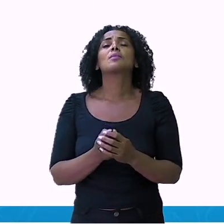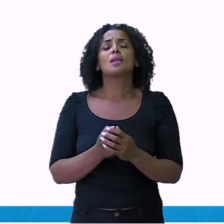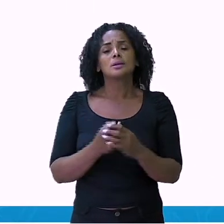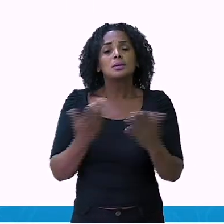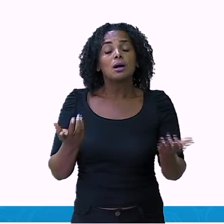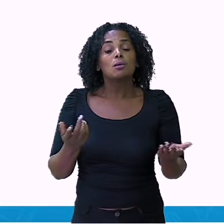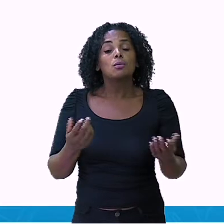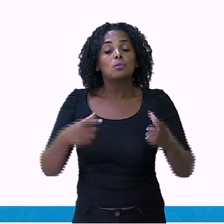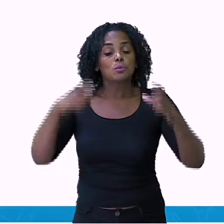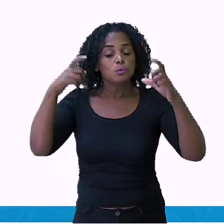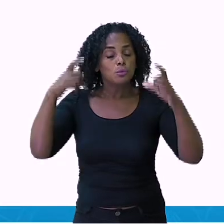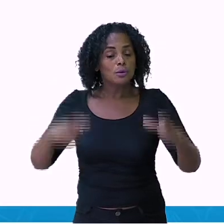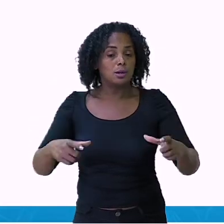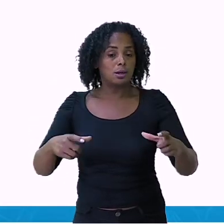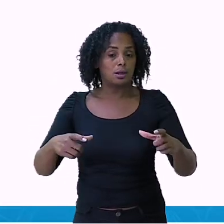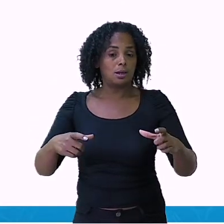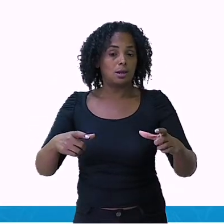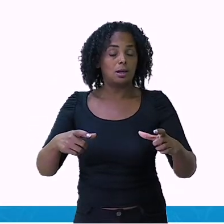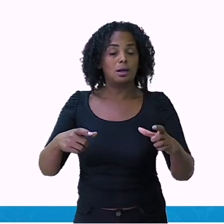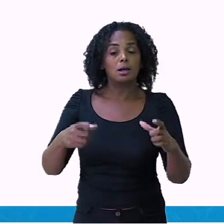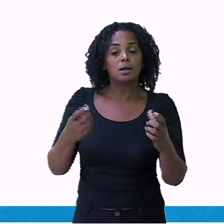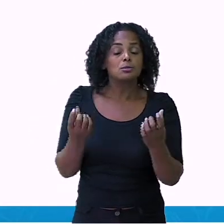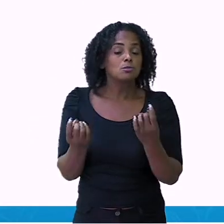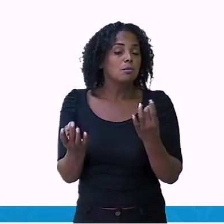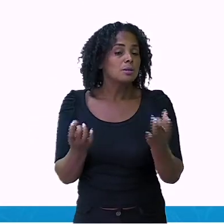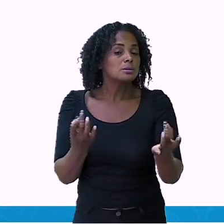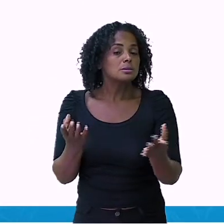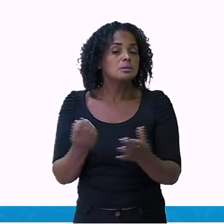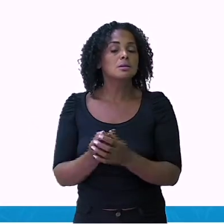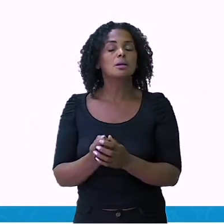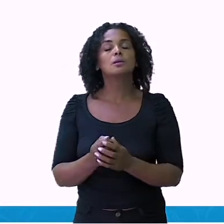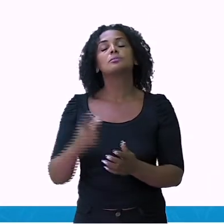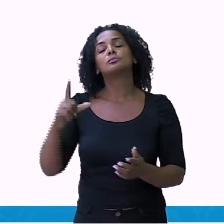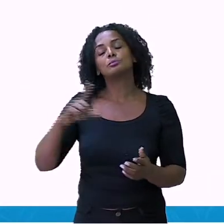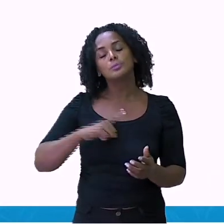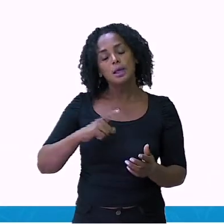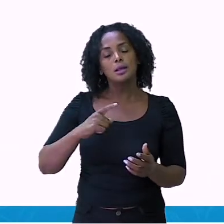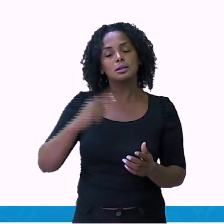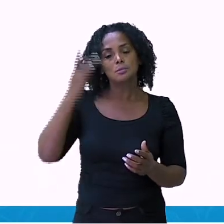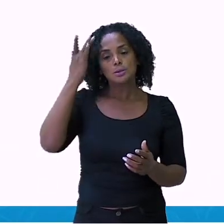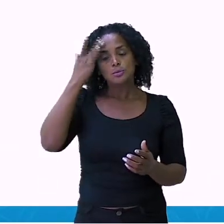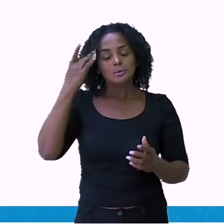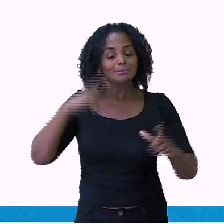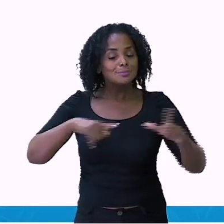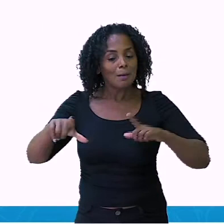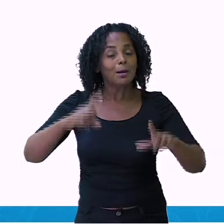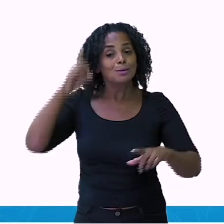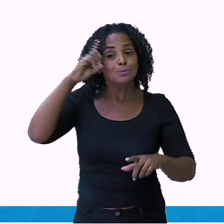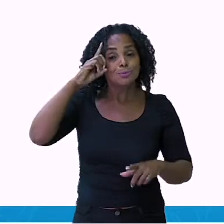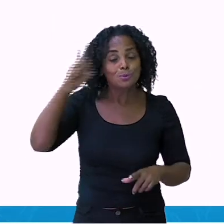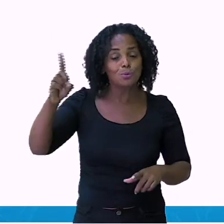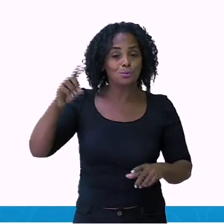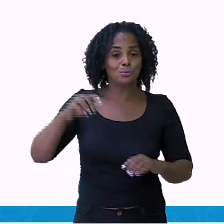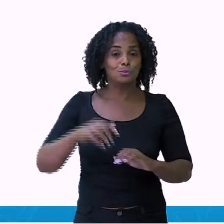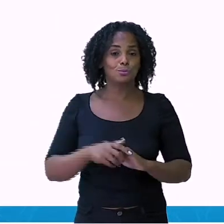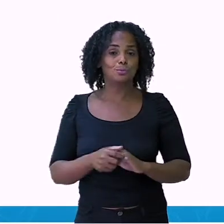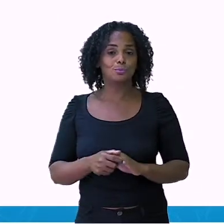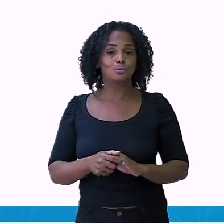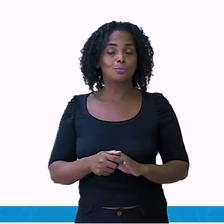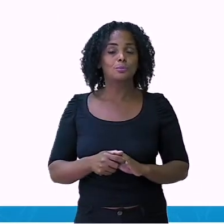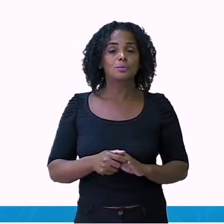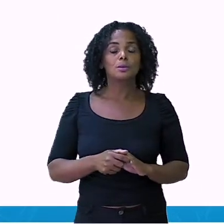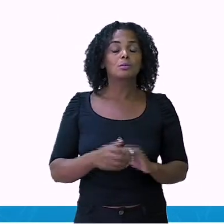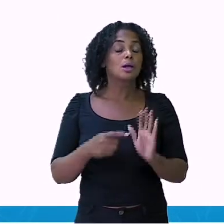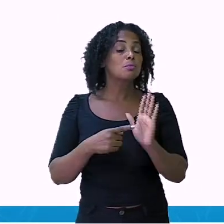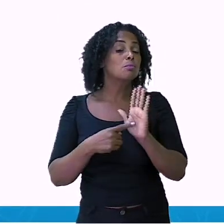estabelecimento comercial tem como dono os comerciantes de cada estabelecimento. Esse ponto que eu quero chegar com vocês